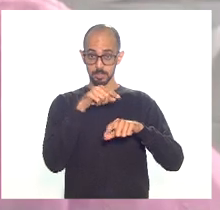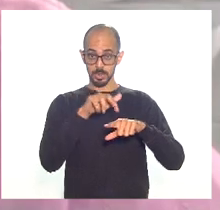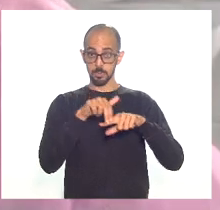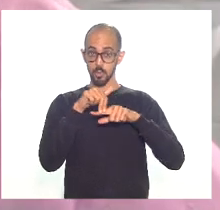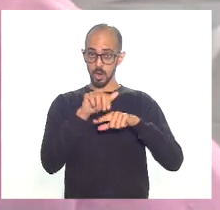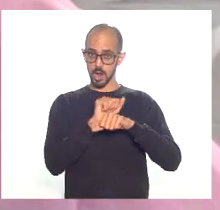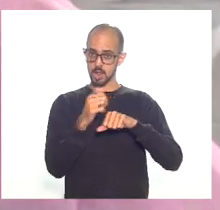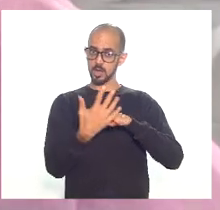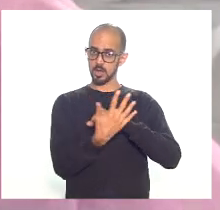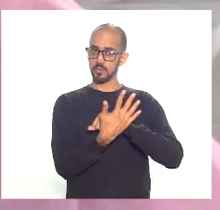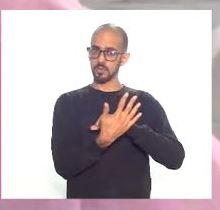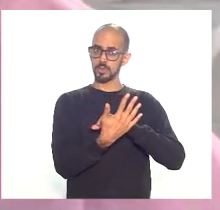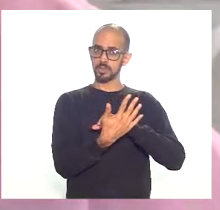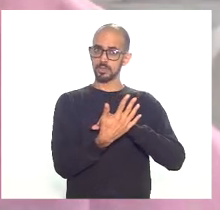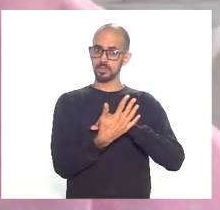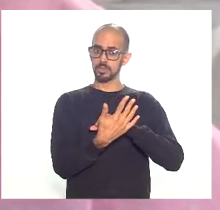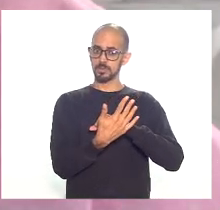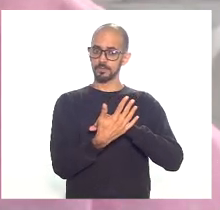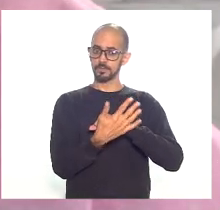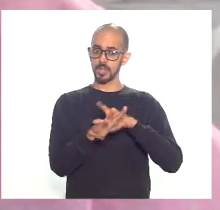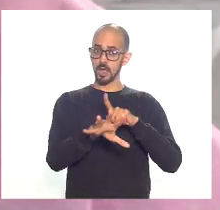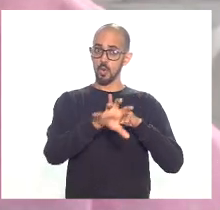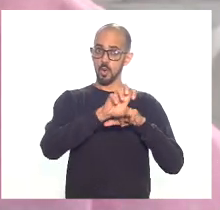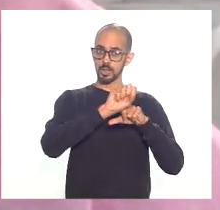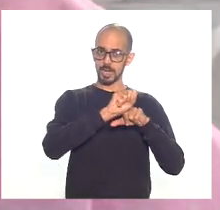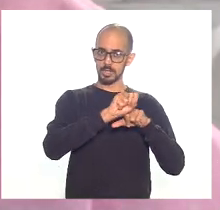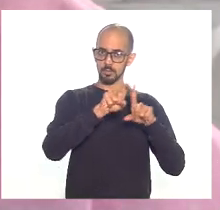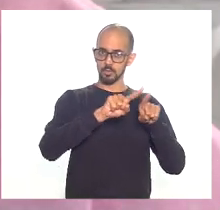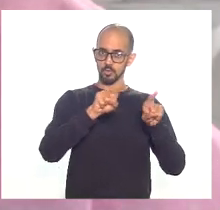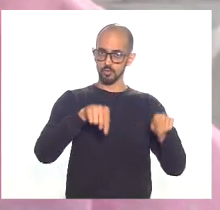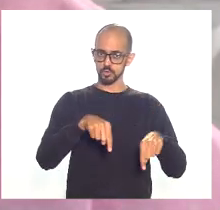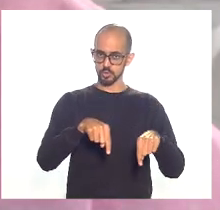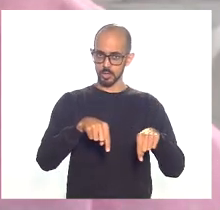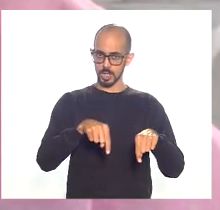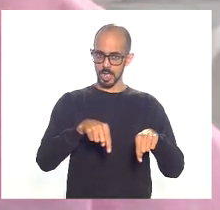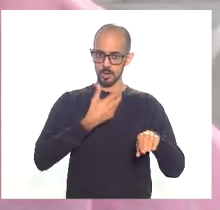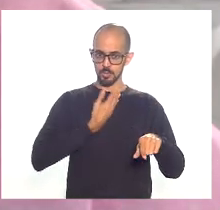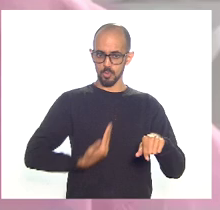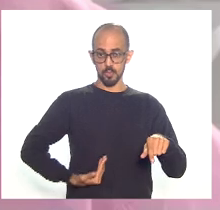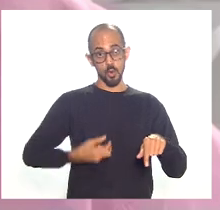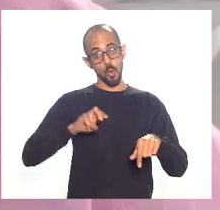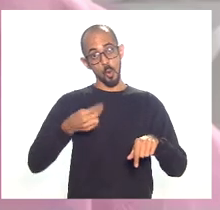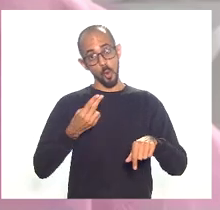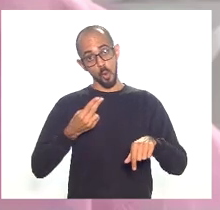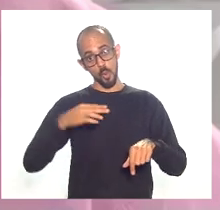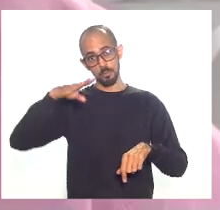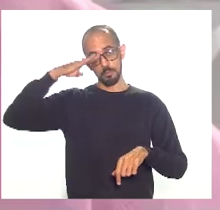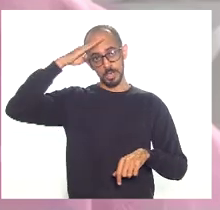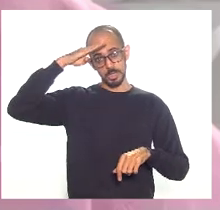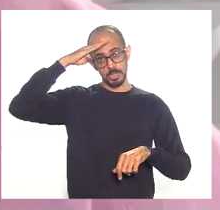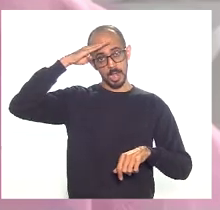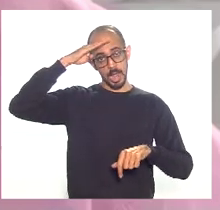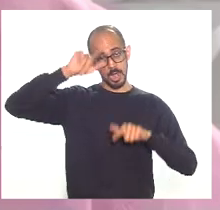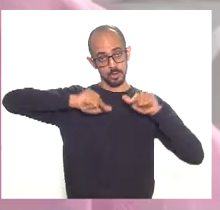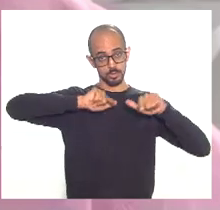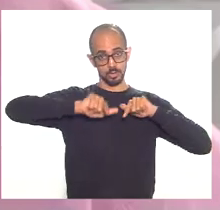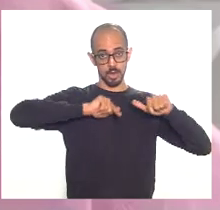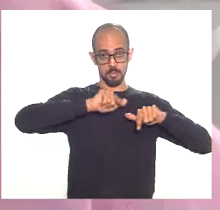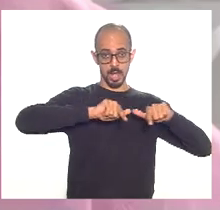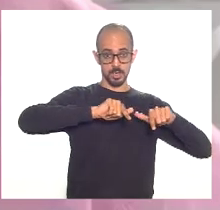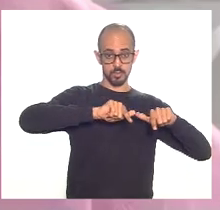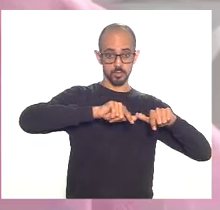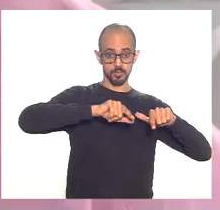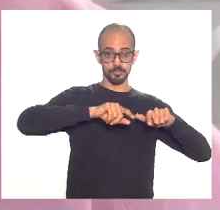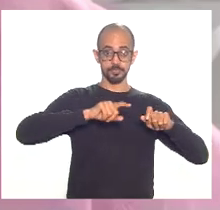Covid-19 contraída por servidor público ou militar no exercício das suas funções